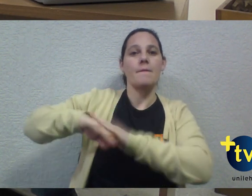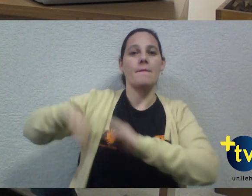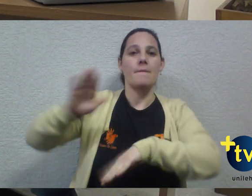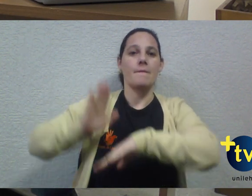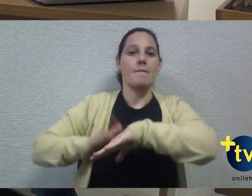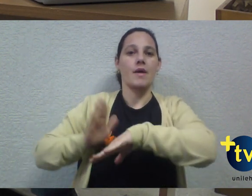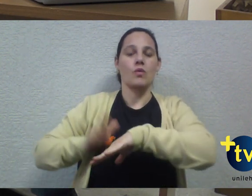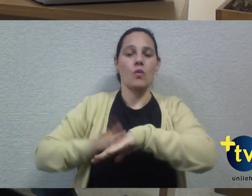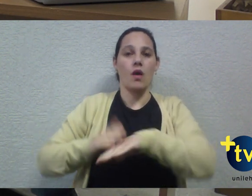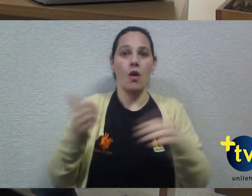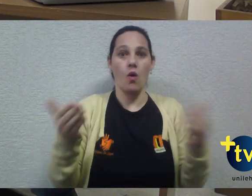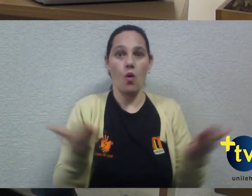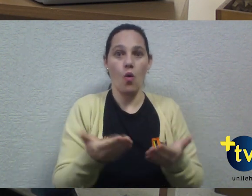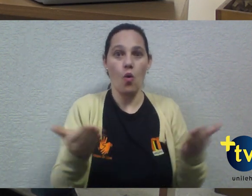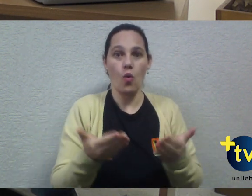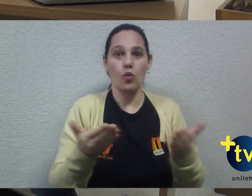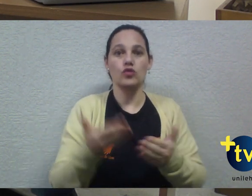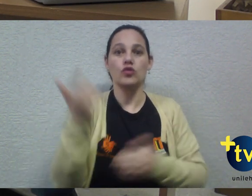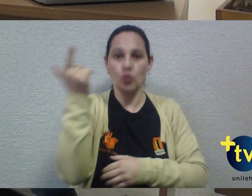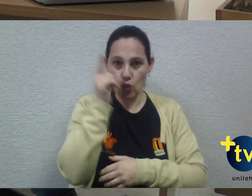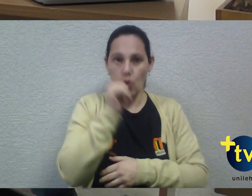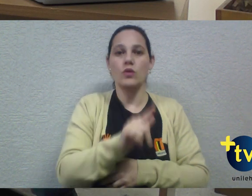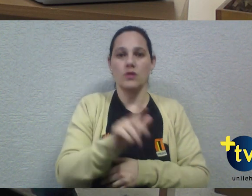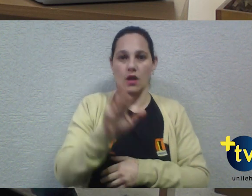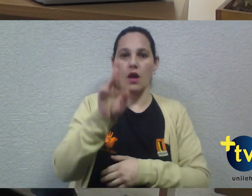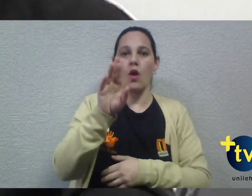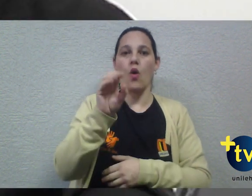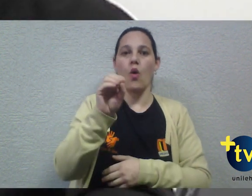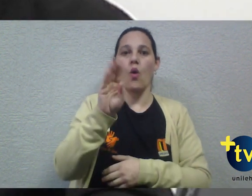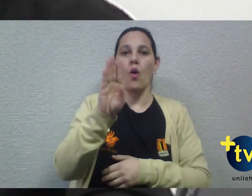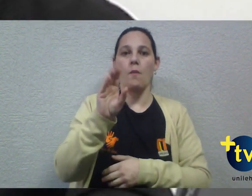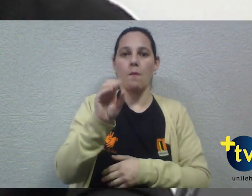automática por robôs e algoritmos de inteligência artificial.